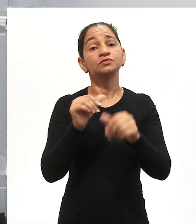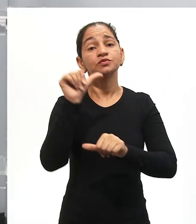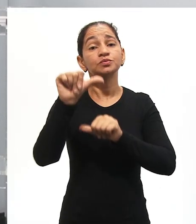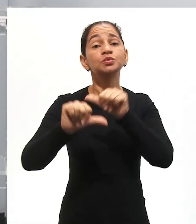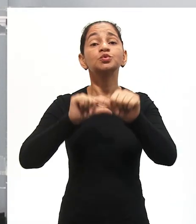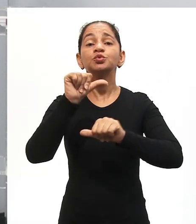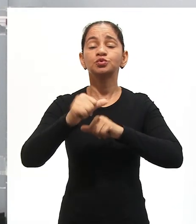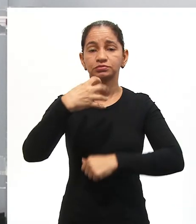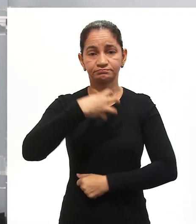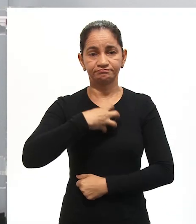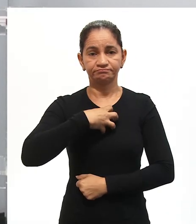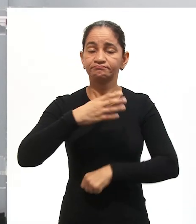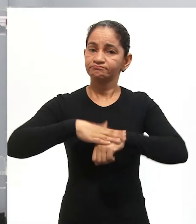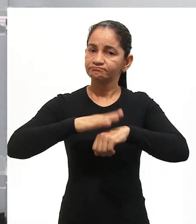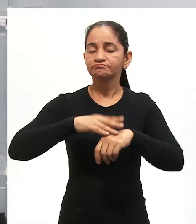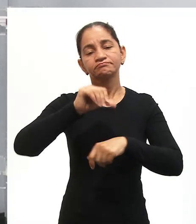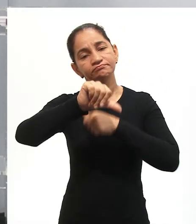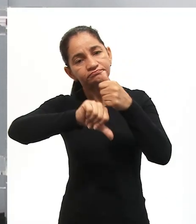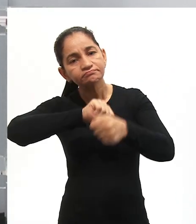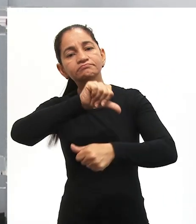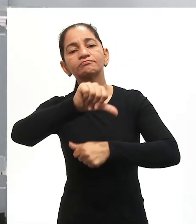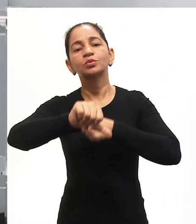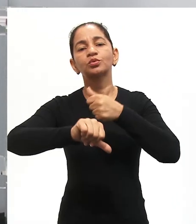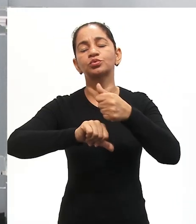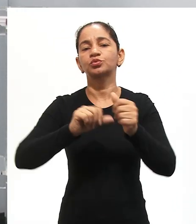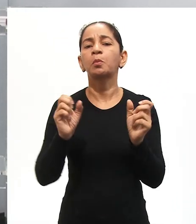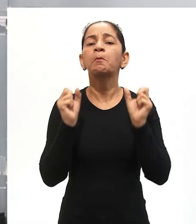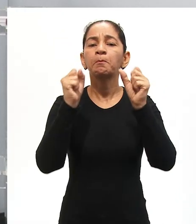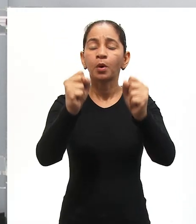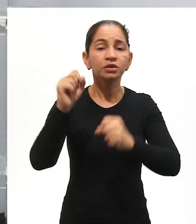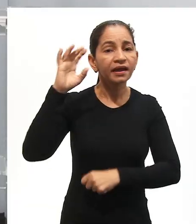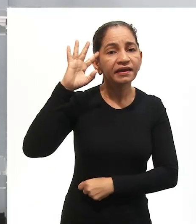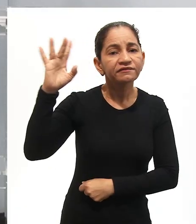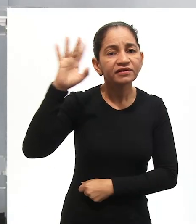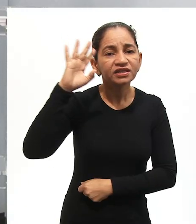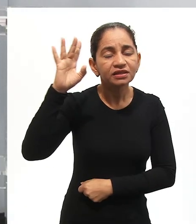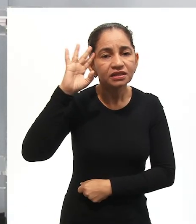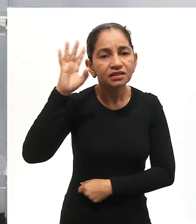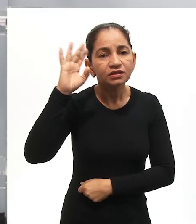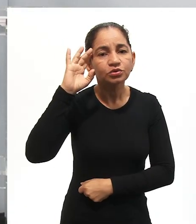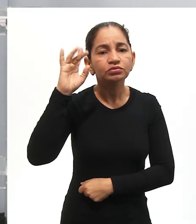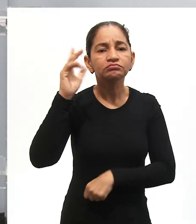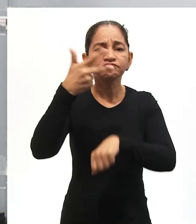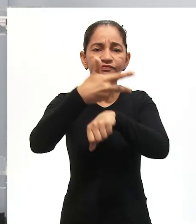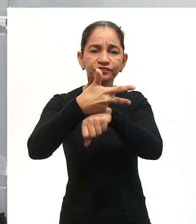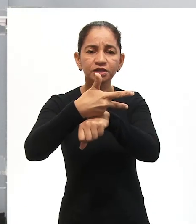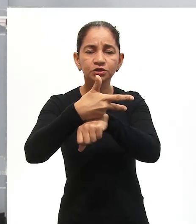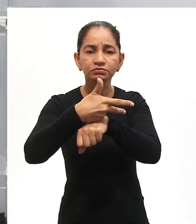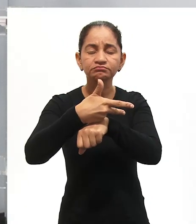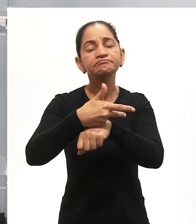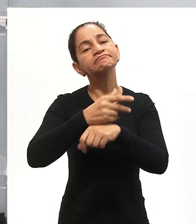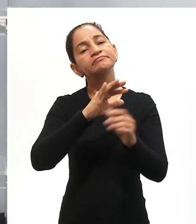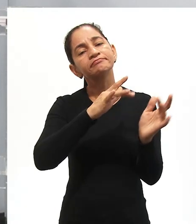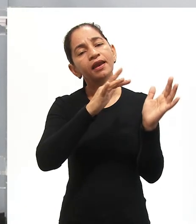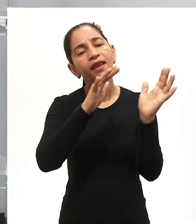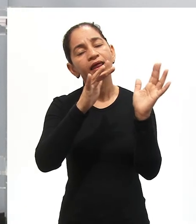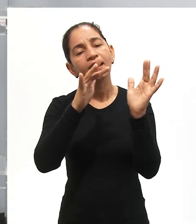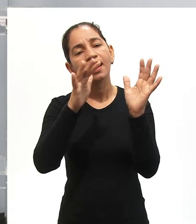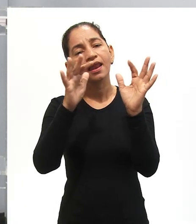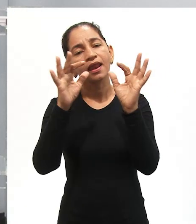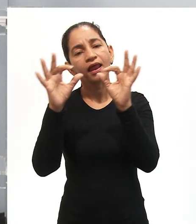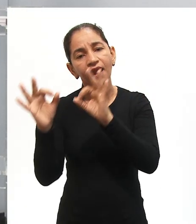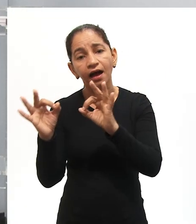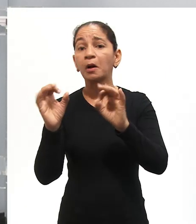um exemplo com um ícone, por exemplo, reflita. Eu coloco lá um vídeo para ele assistir, para poder fazer um